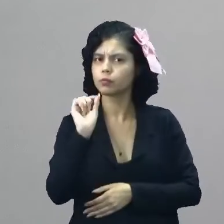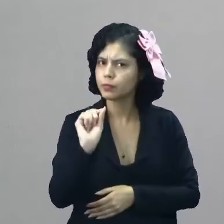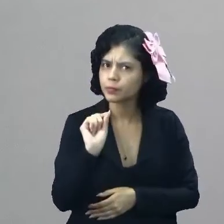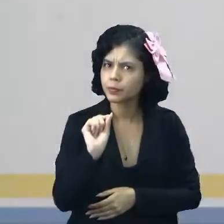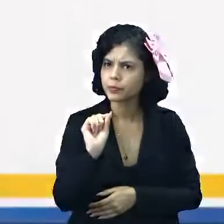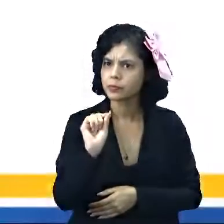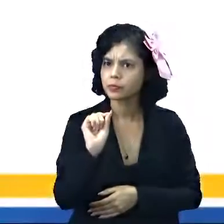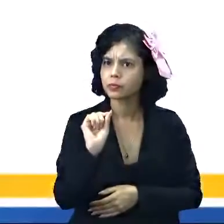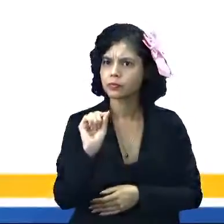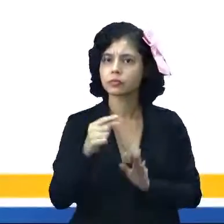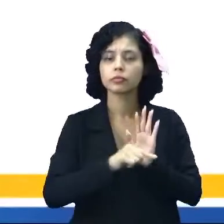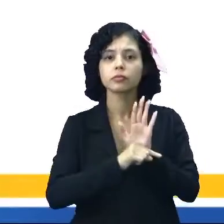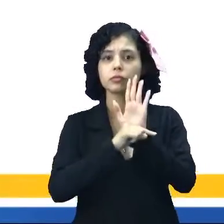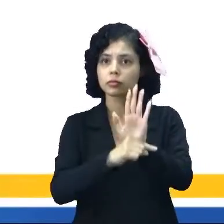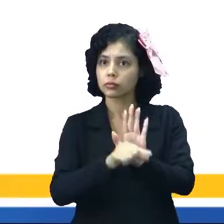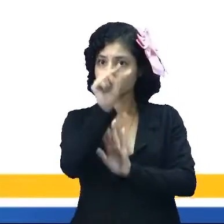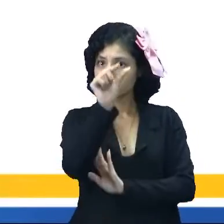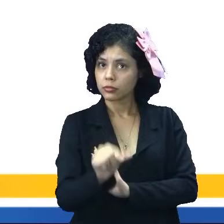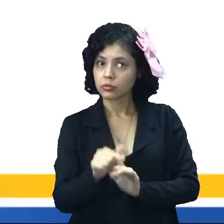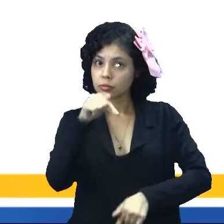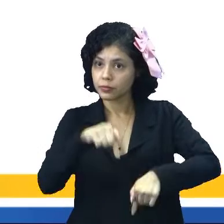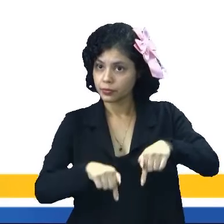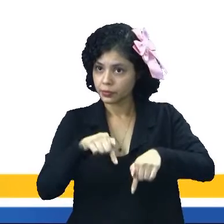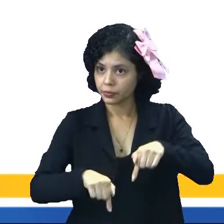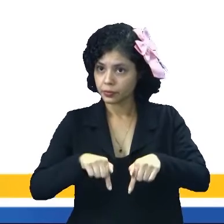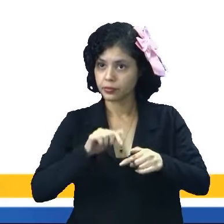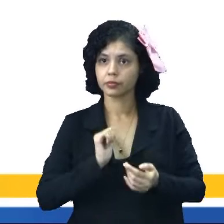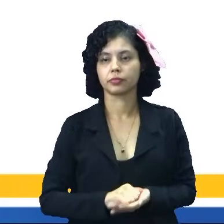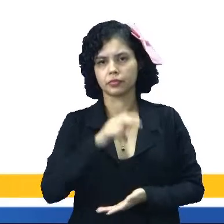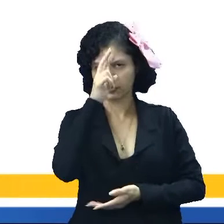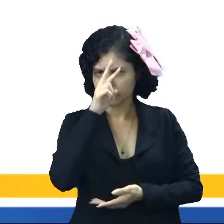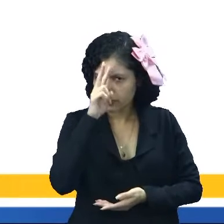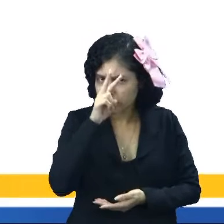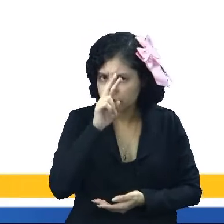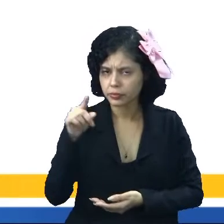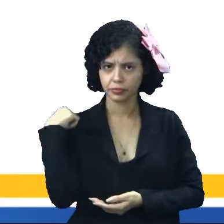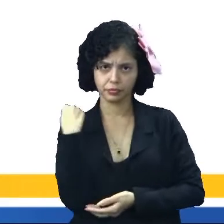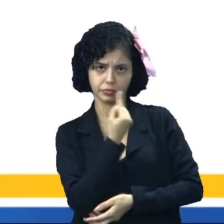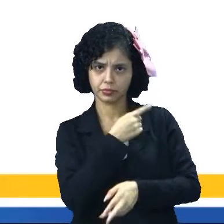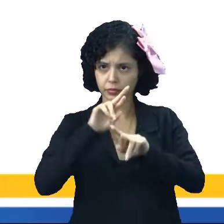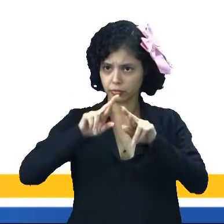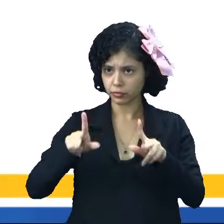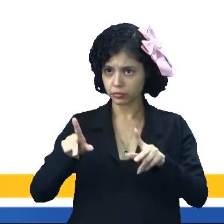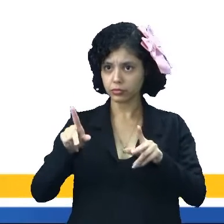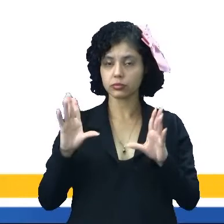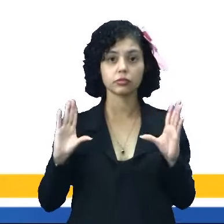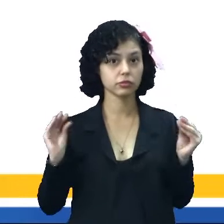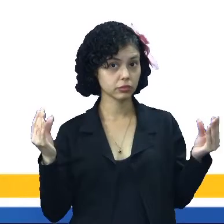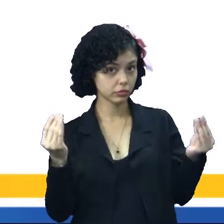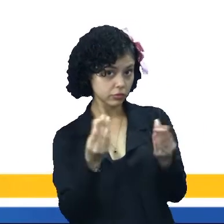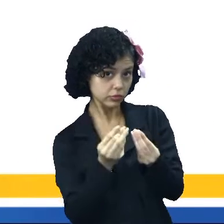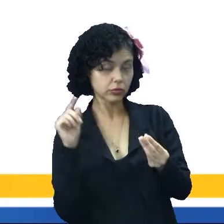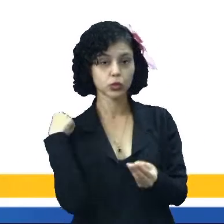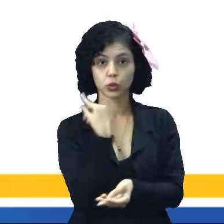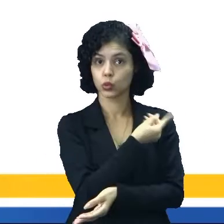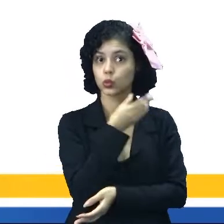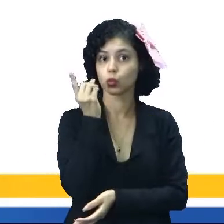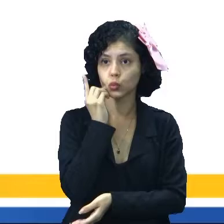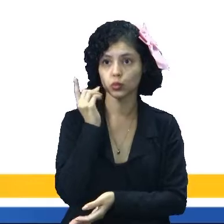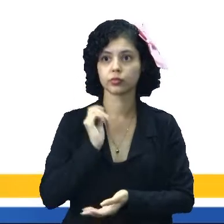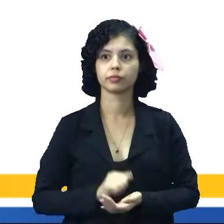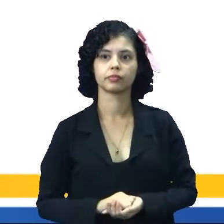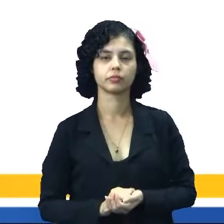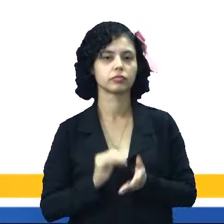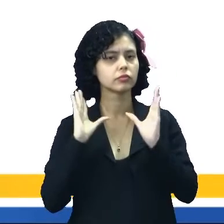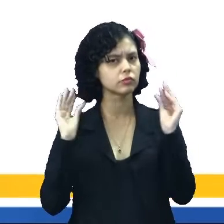nós estamos nos referindo às funções químicas. Lembra que nós temos diferentes substâncias no nosso dia a dia.